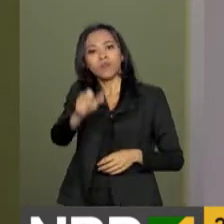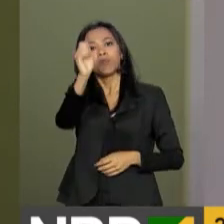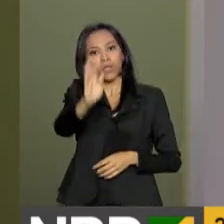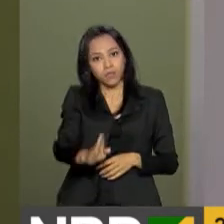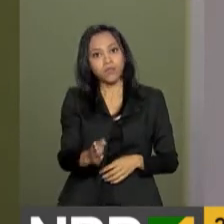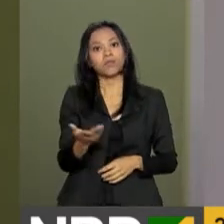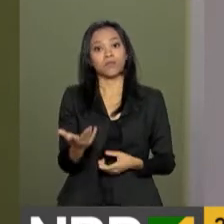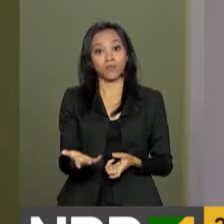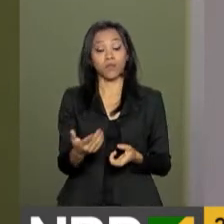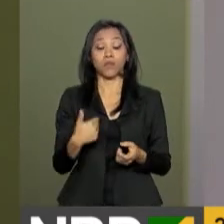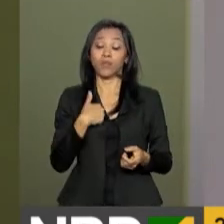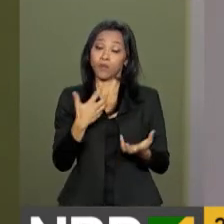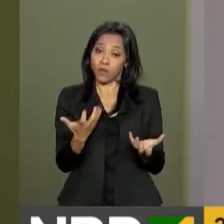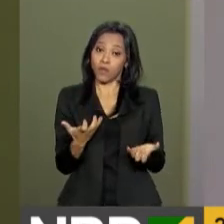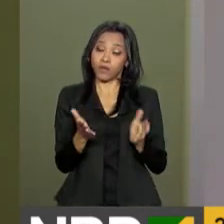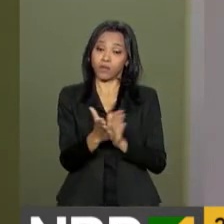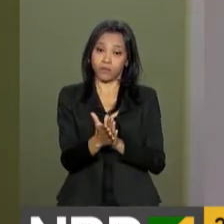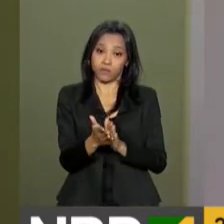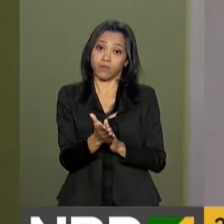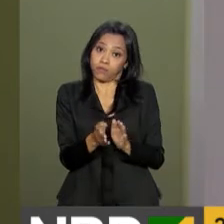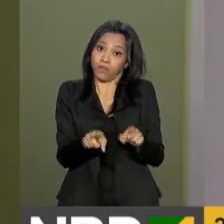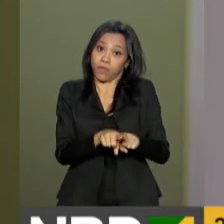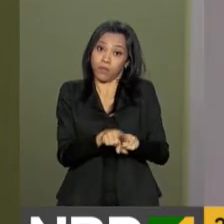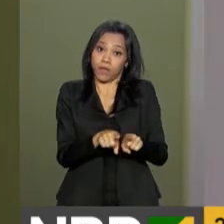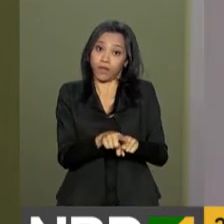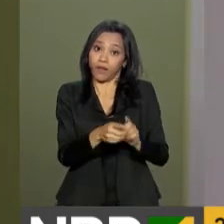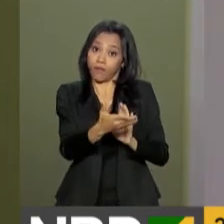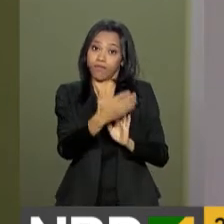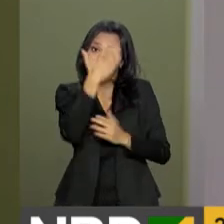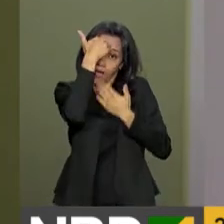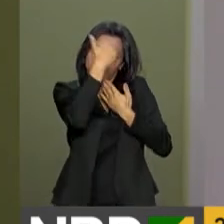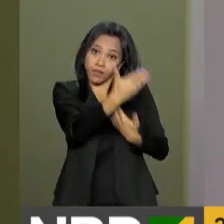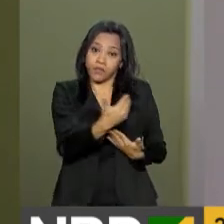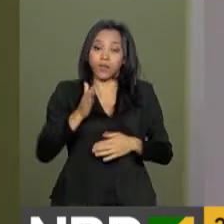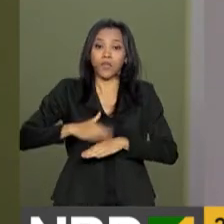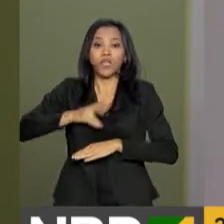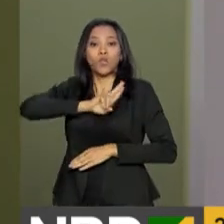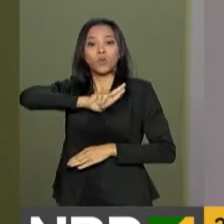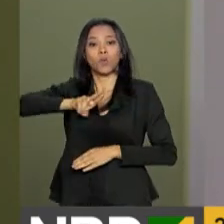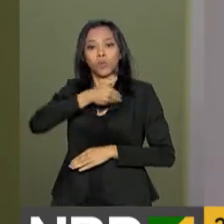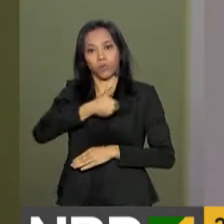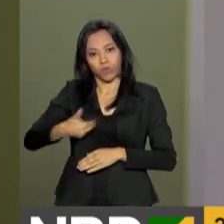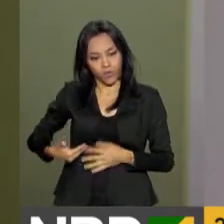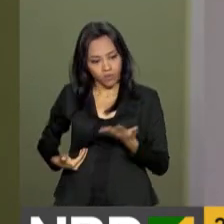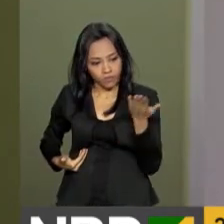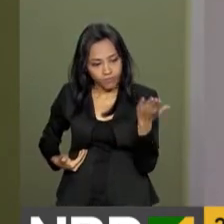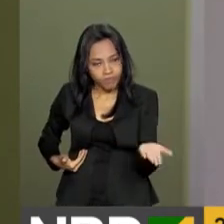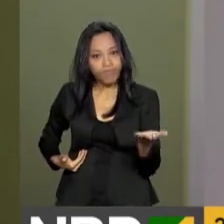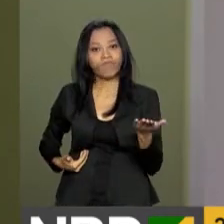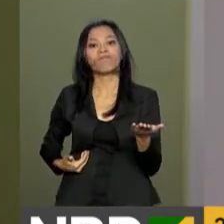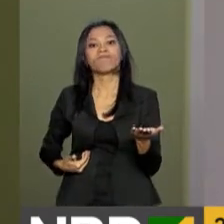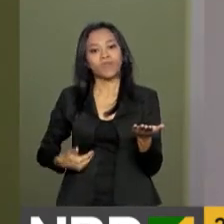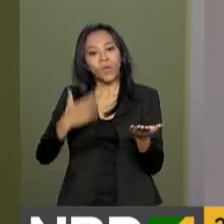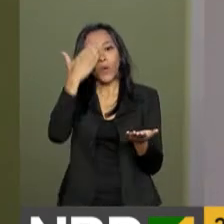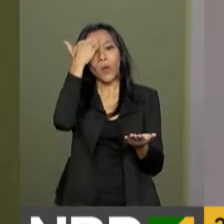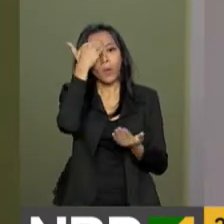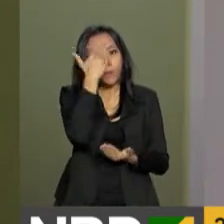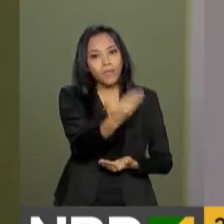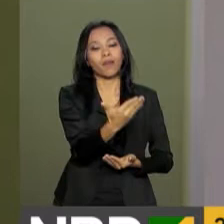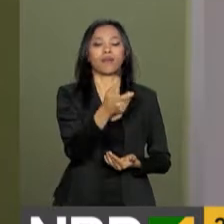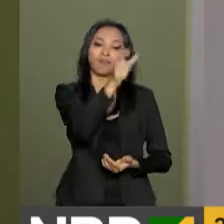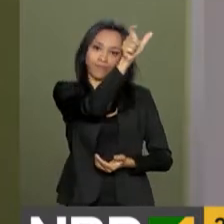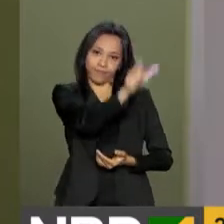permite eu quero também né agradecê lo em nome do governo portanto registrar o nosso muito obrigado também